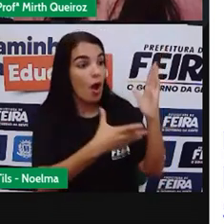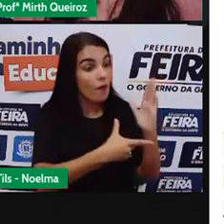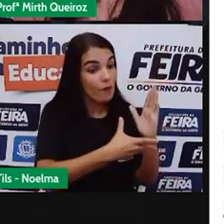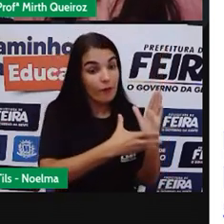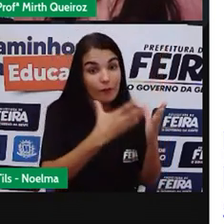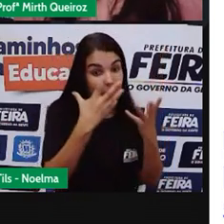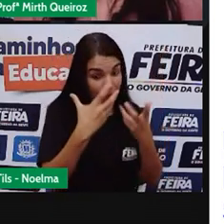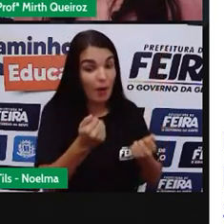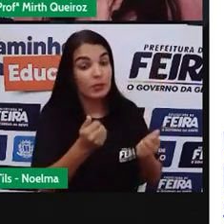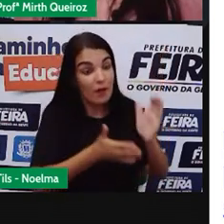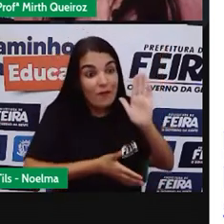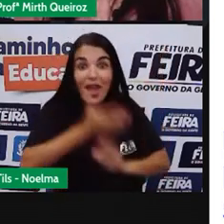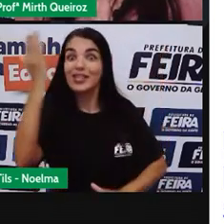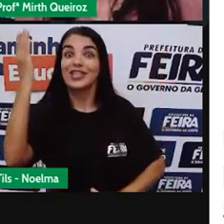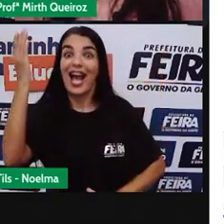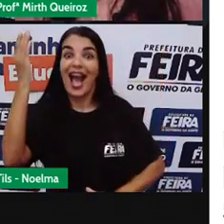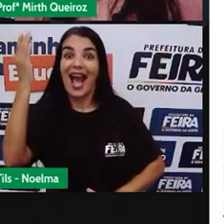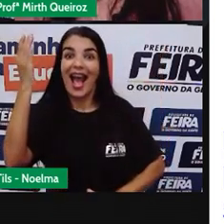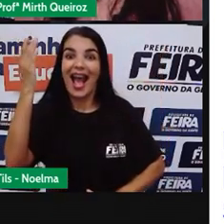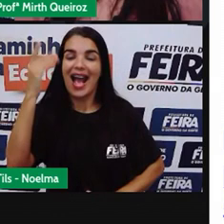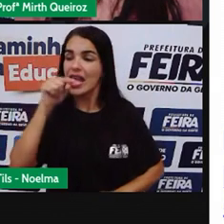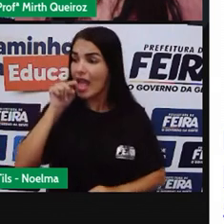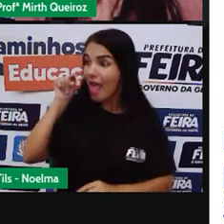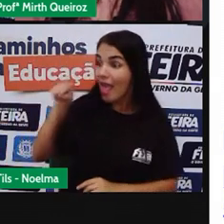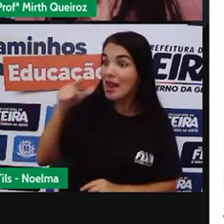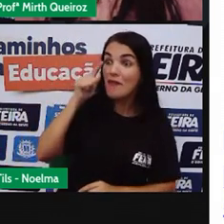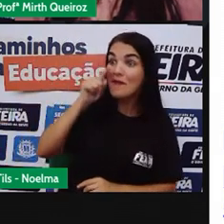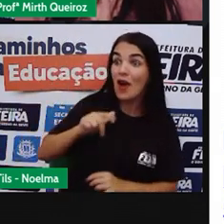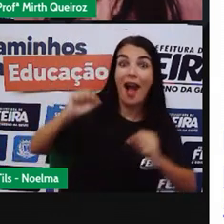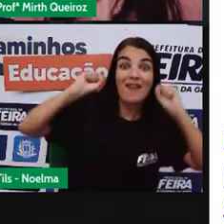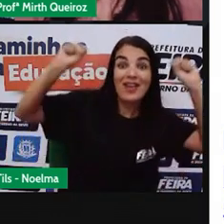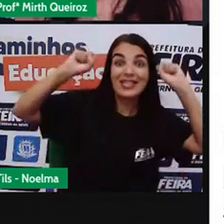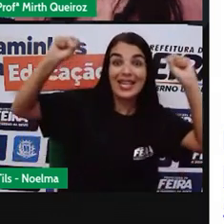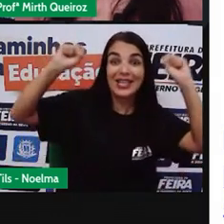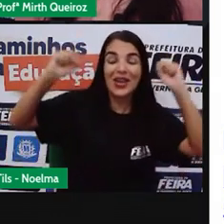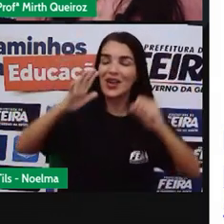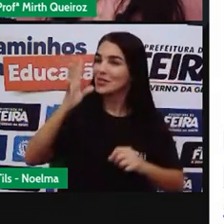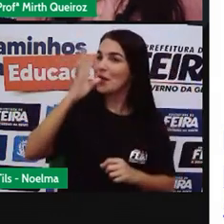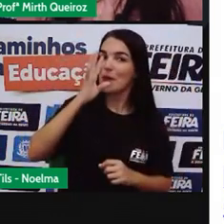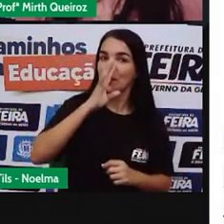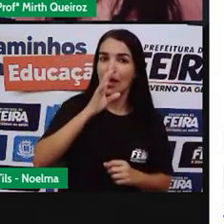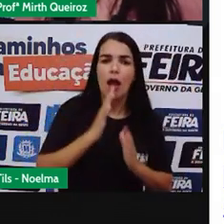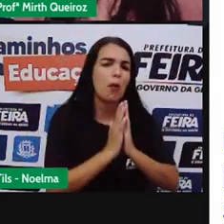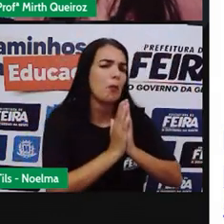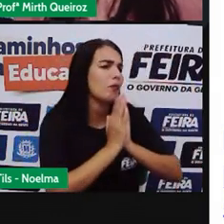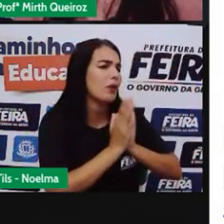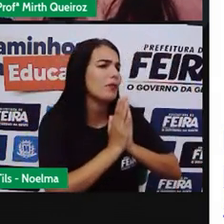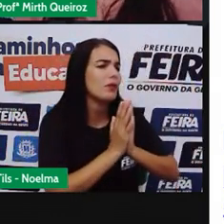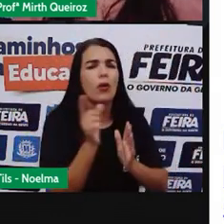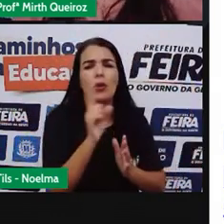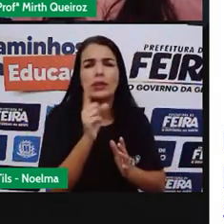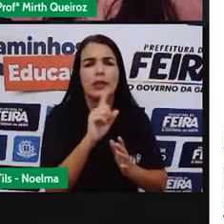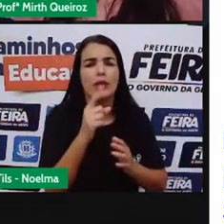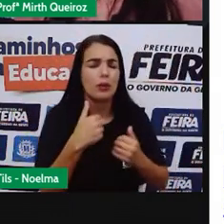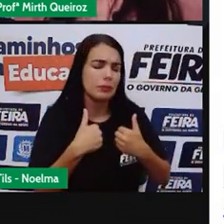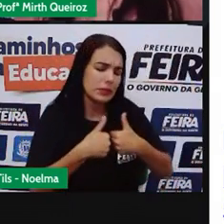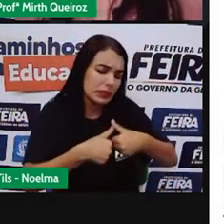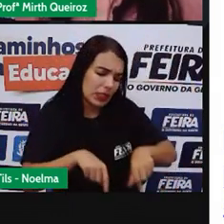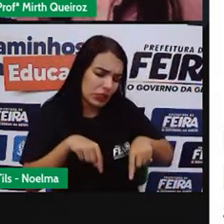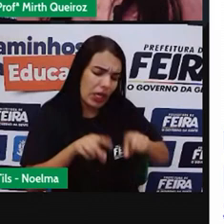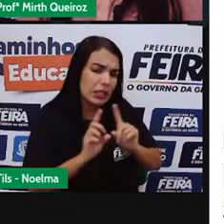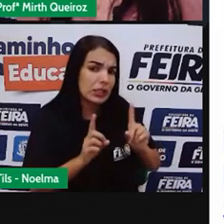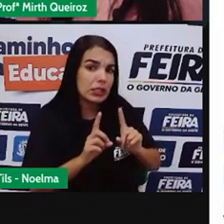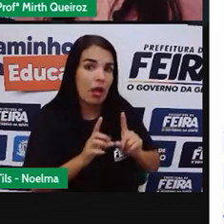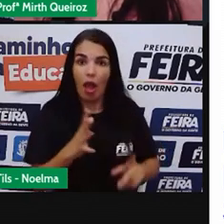indica entusiasmo. Ele foi o vencedor, surpresa. Por favor, não me deixe aqui, súplica.